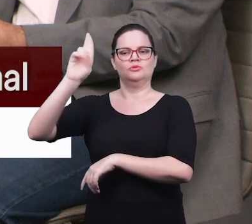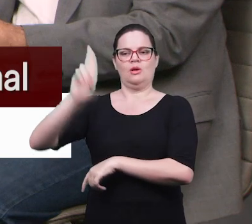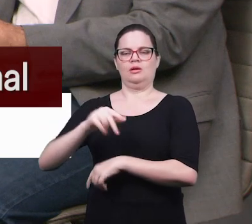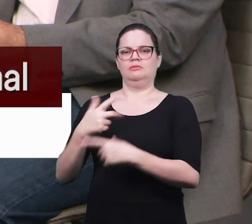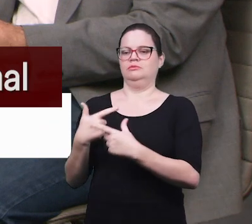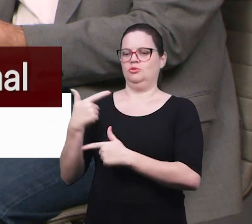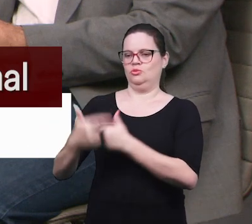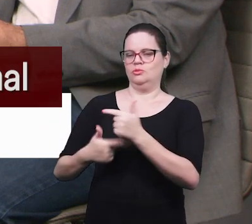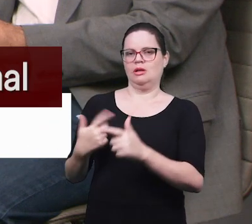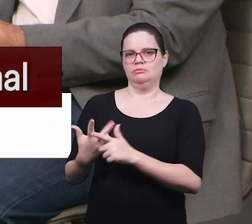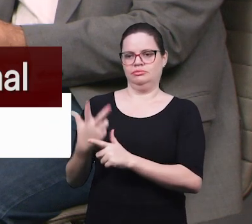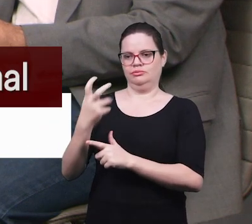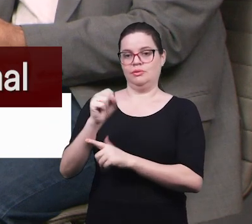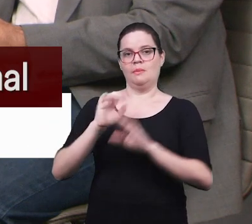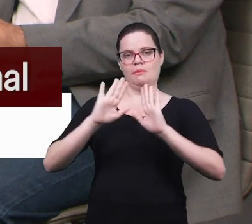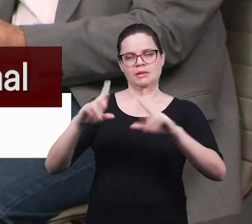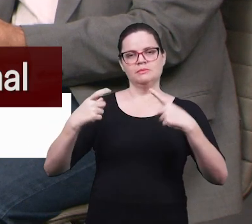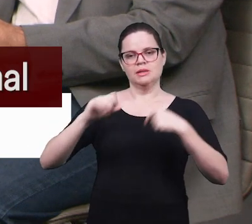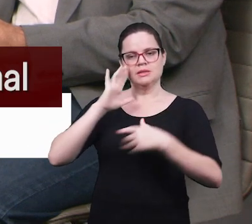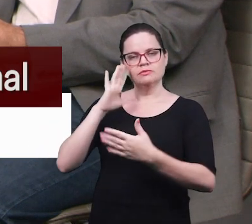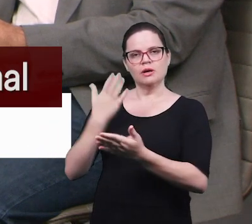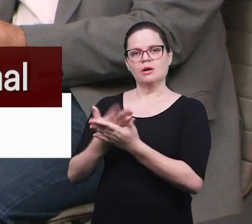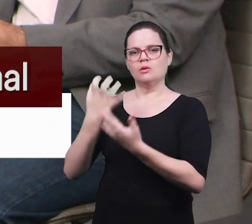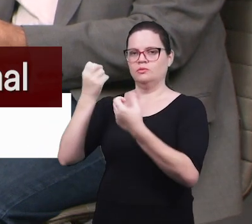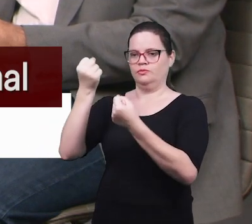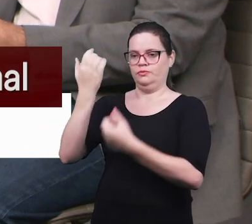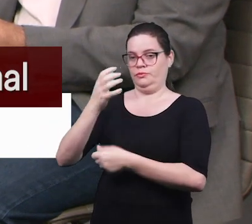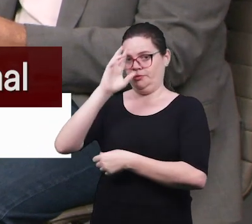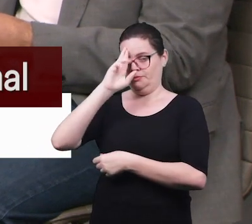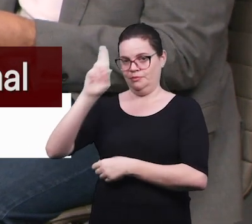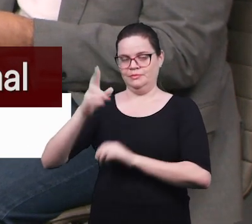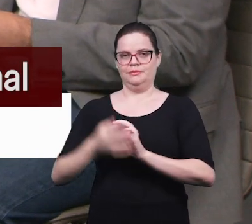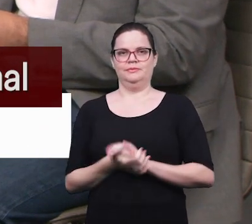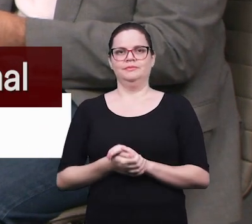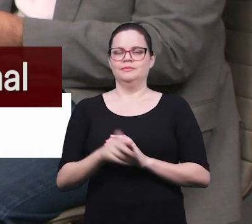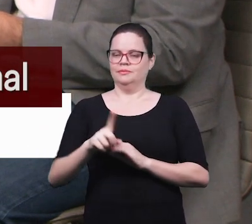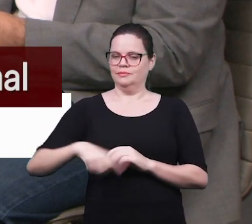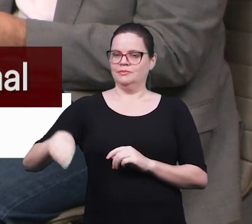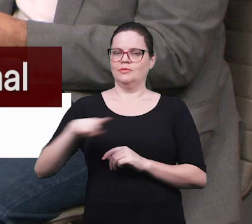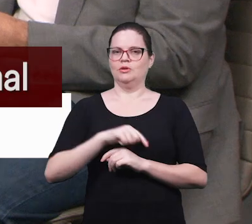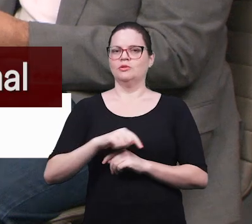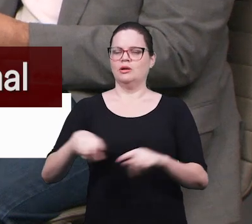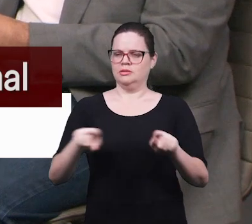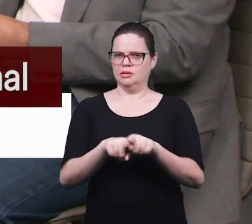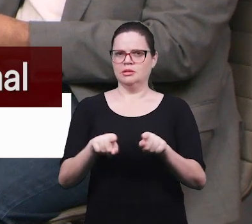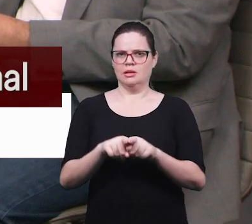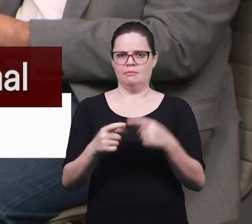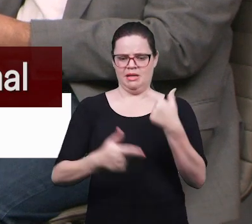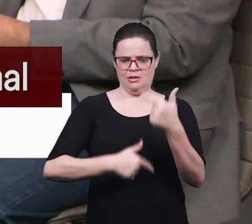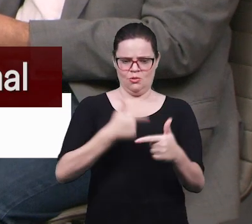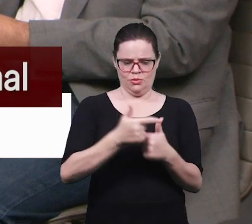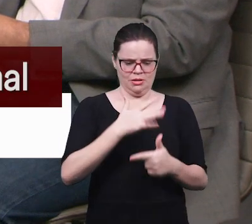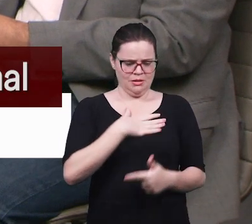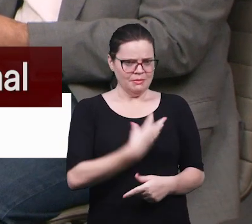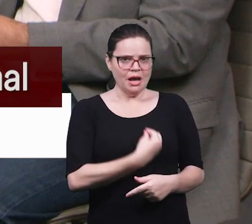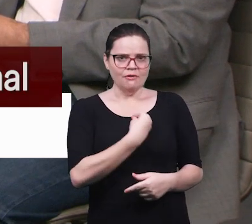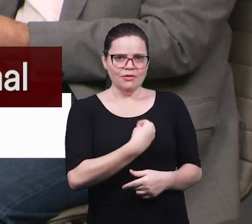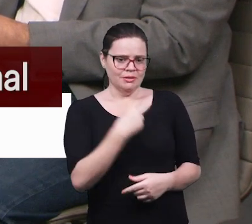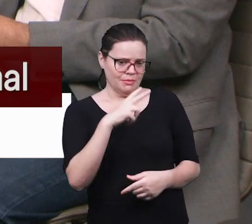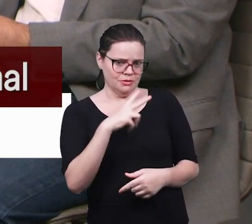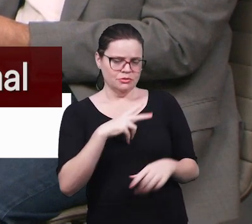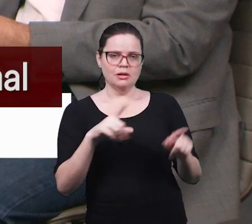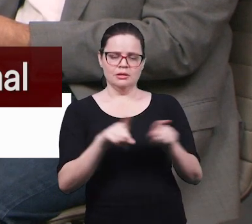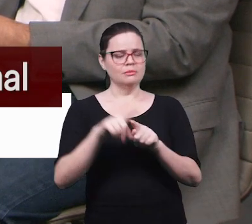ir aqueles que confiavam no Senhor. Então, essa é a nossa posição diante das guerras da nossa vida, né?